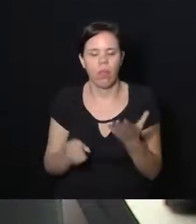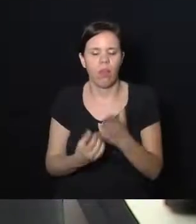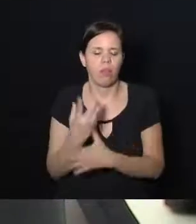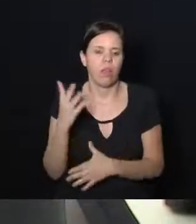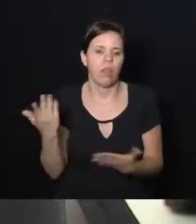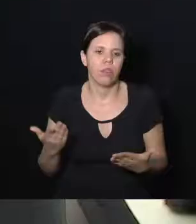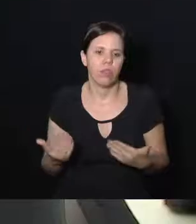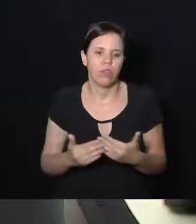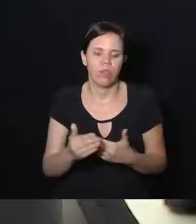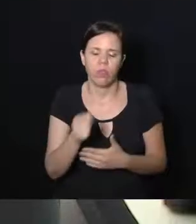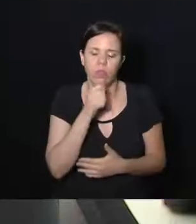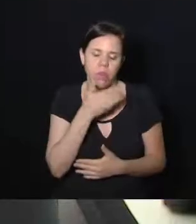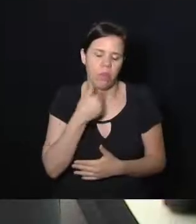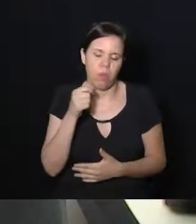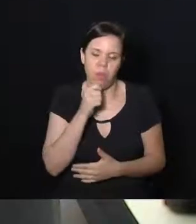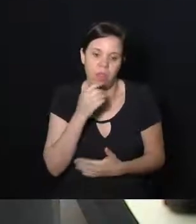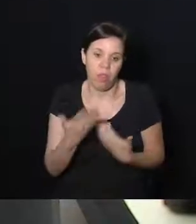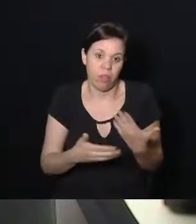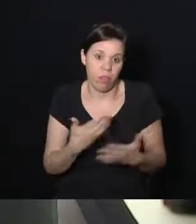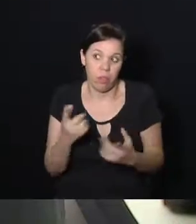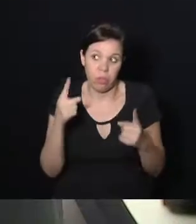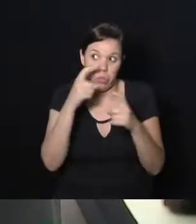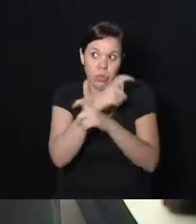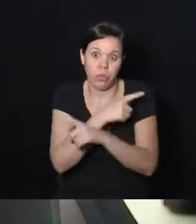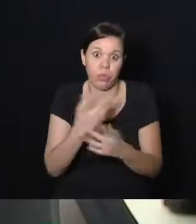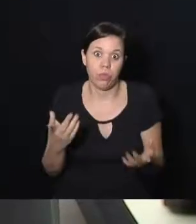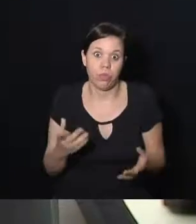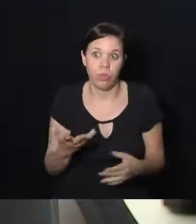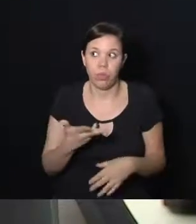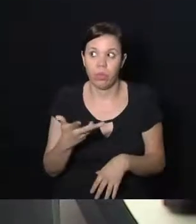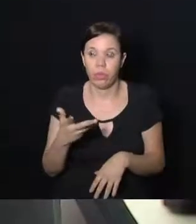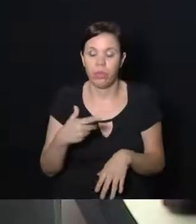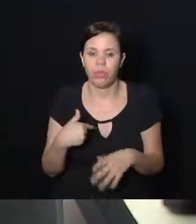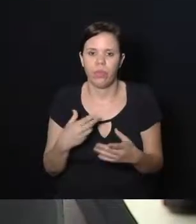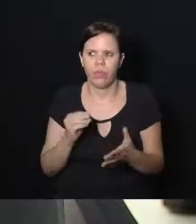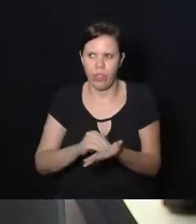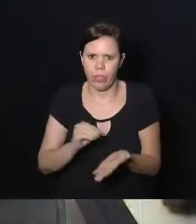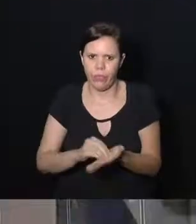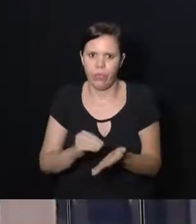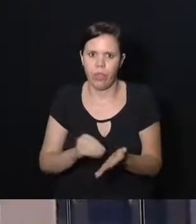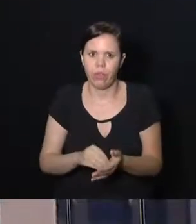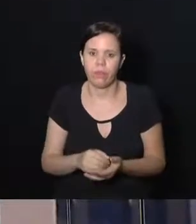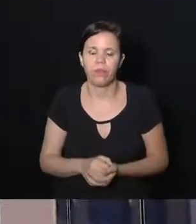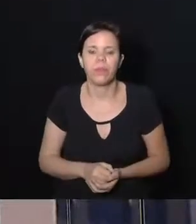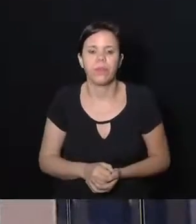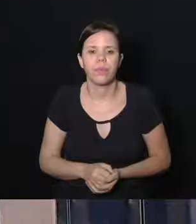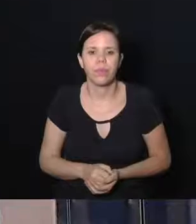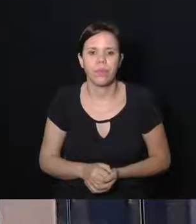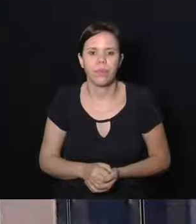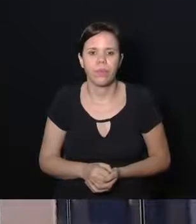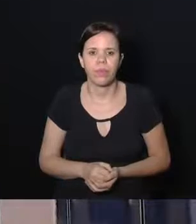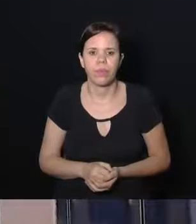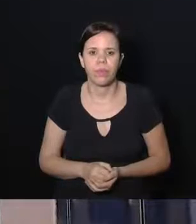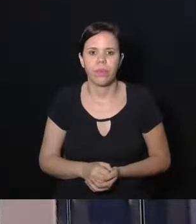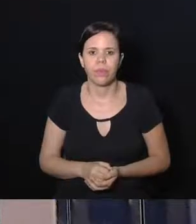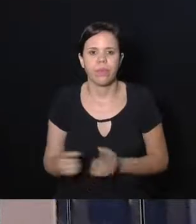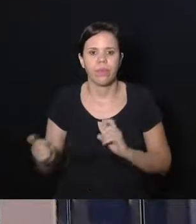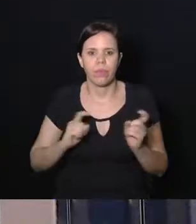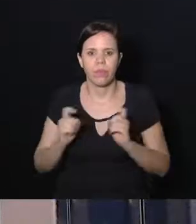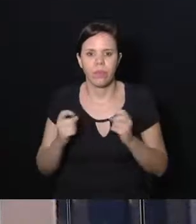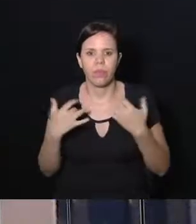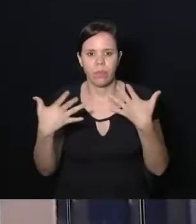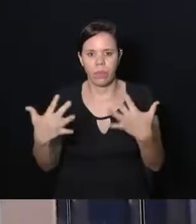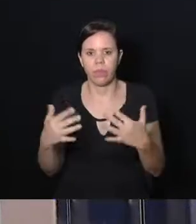que hoje já não é dos melhores, né, porque já temos dificuldade, mas faz muita falta para o pessoal. Em audiência pública,